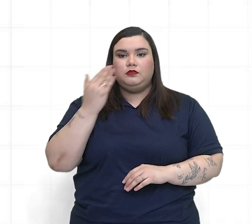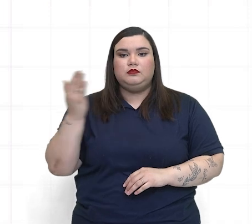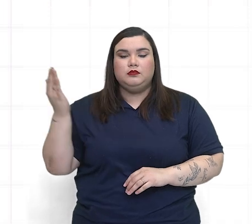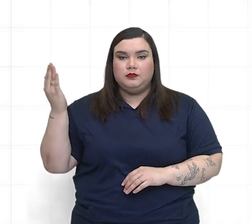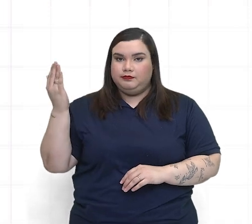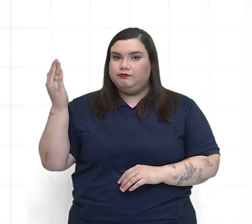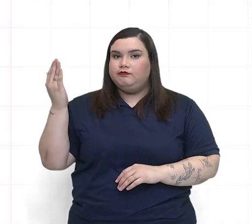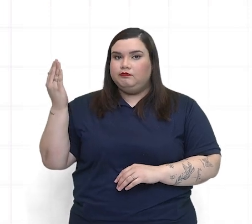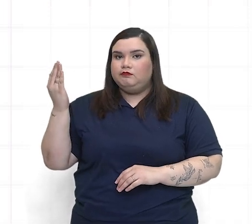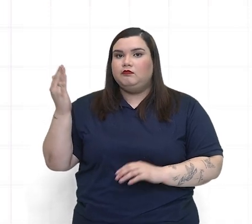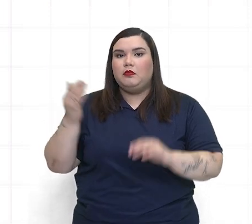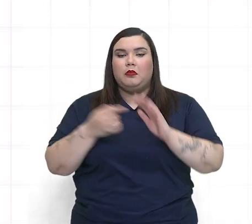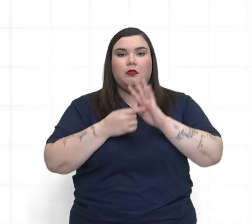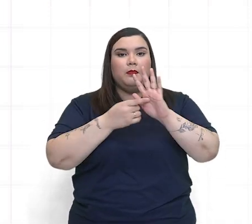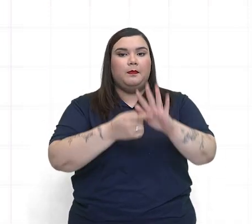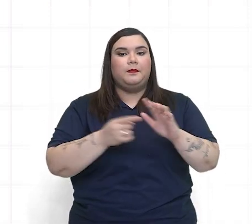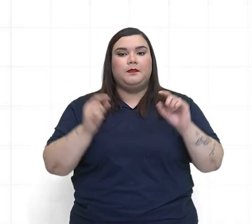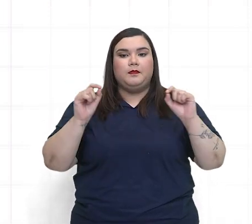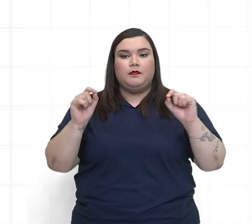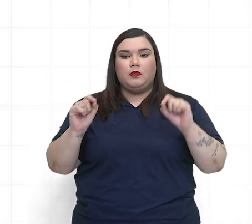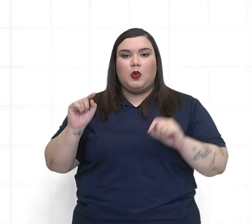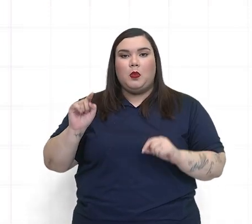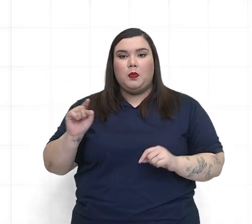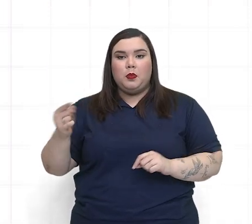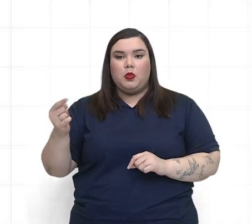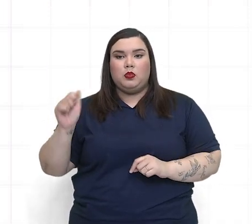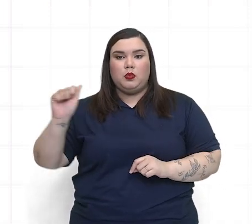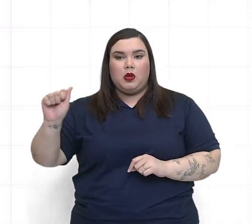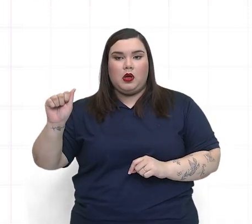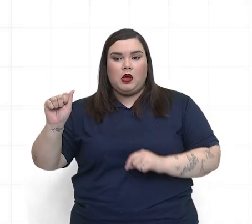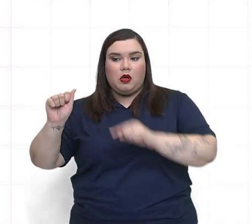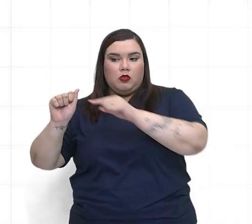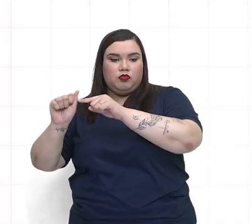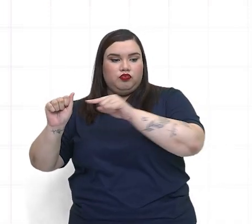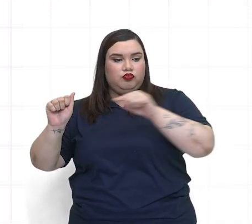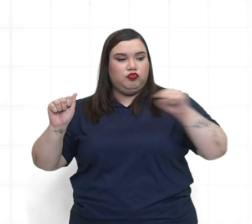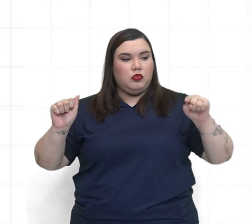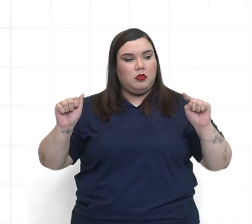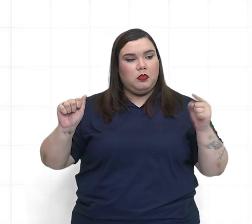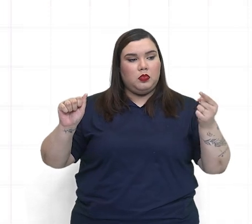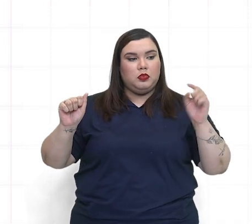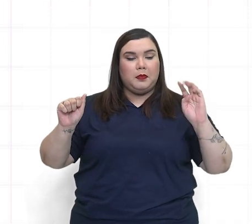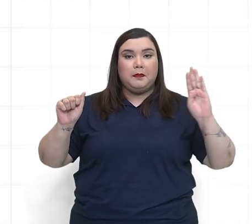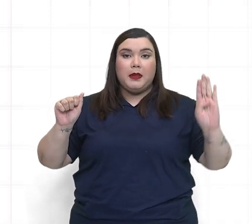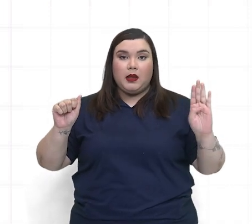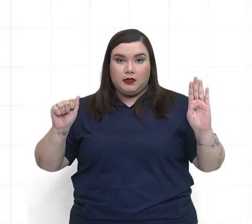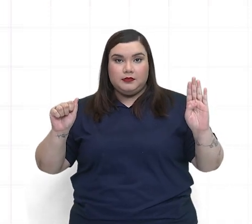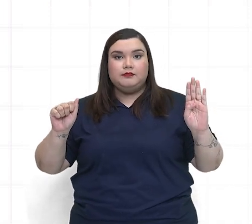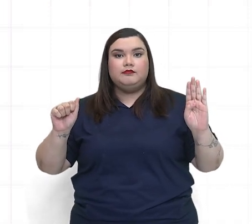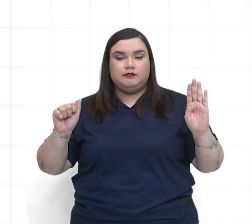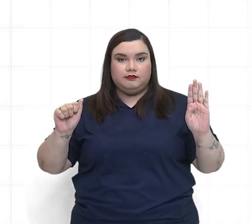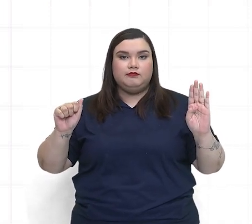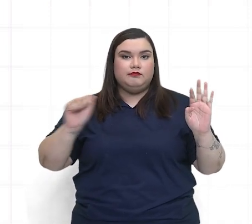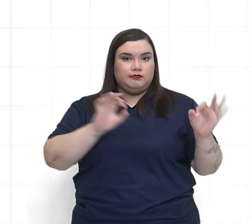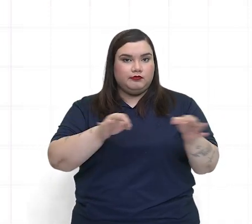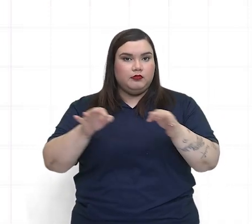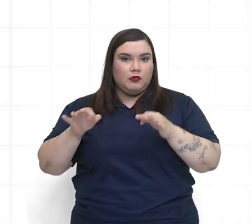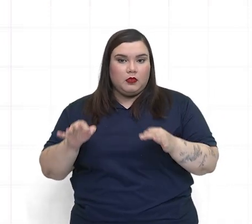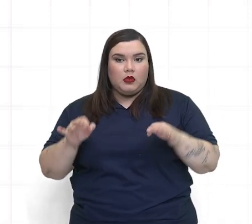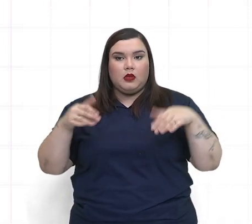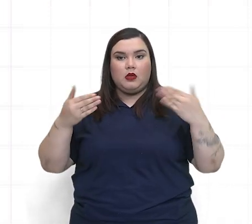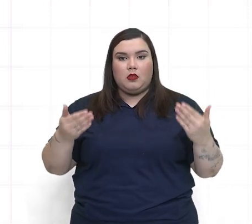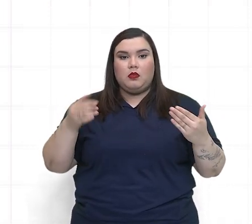um segmento de reta, né? A, B. Então, observem que dentro desse polígono